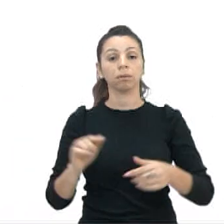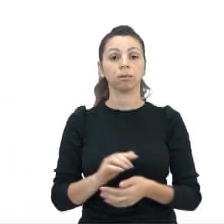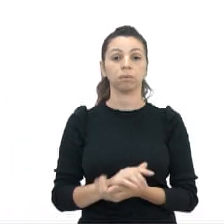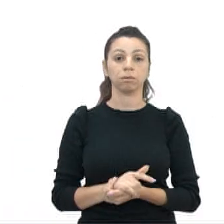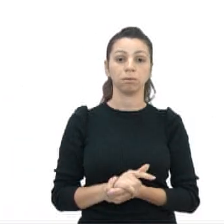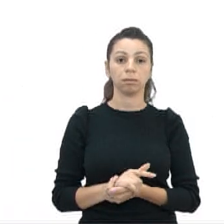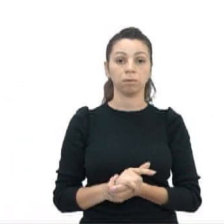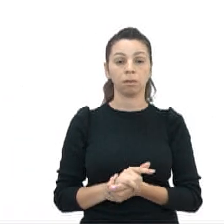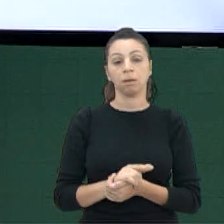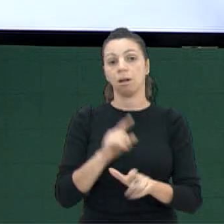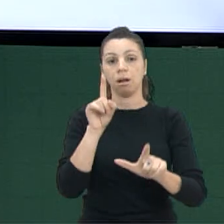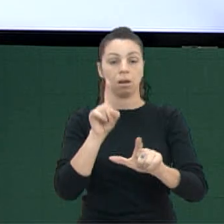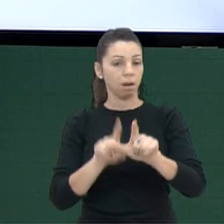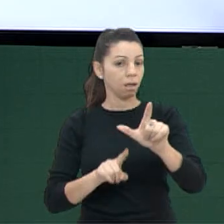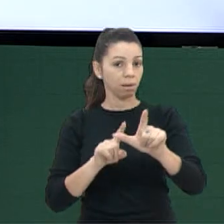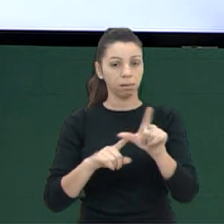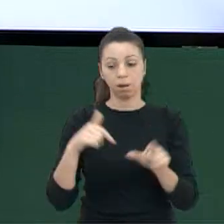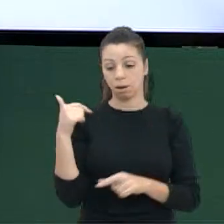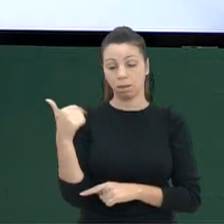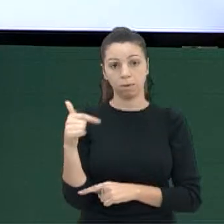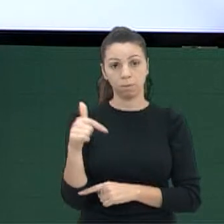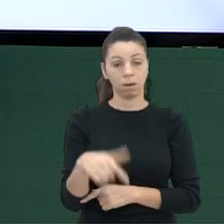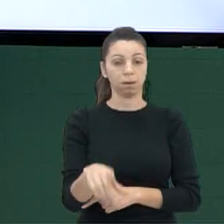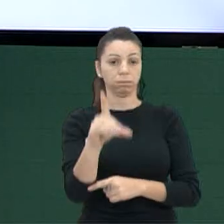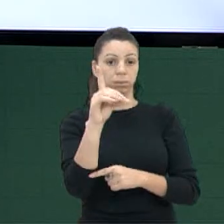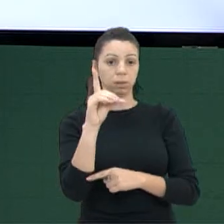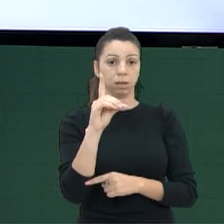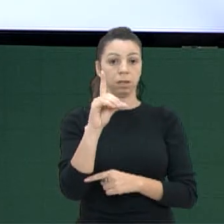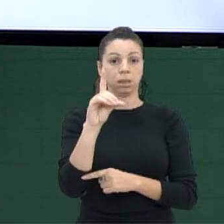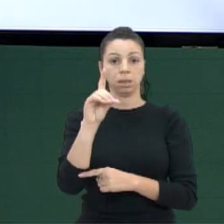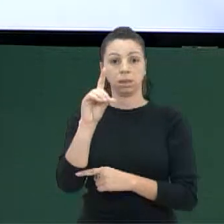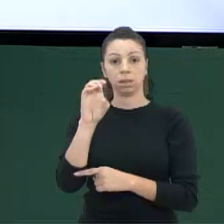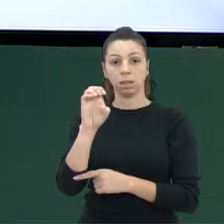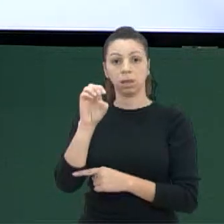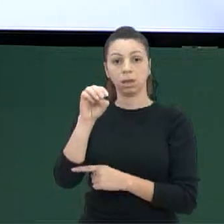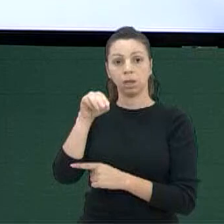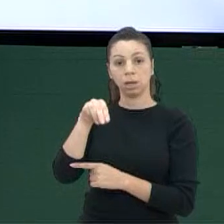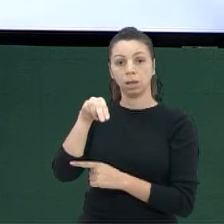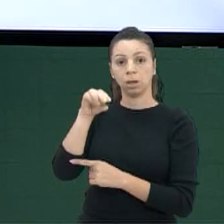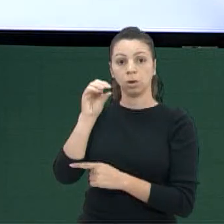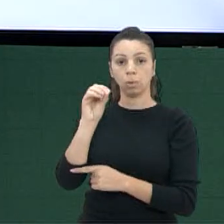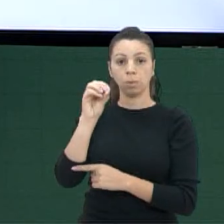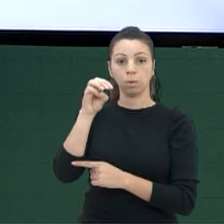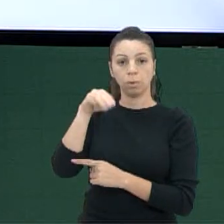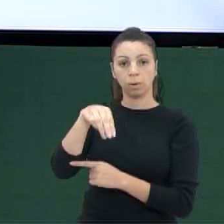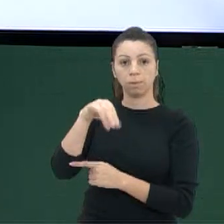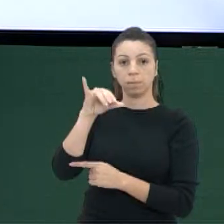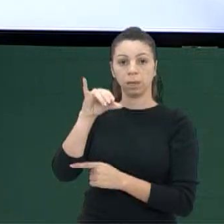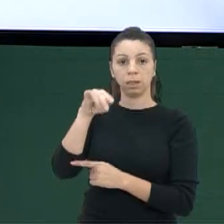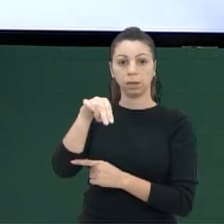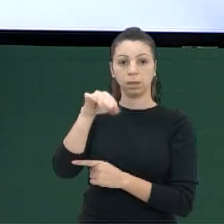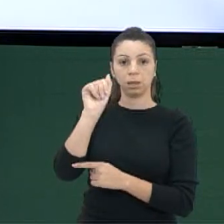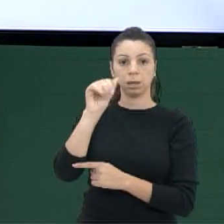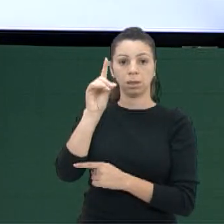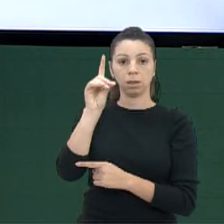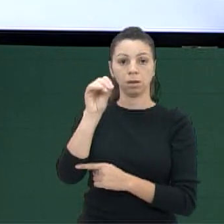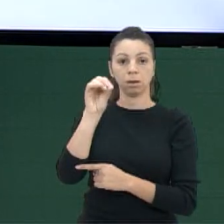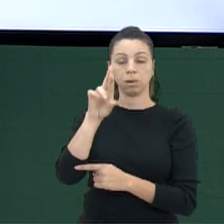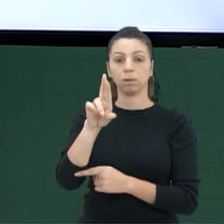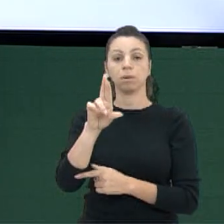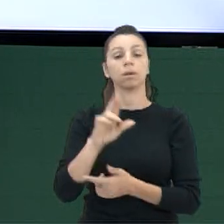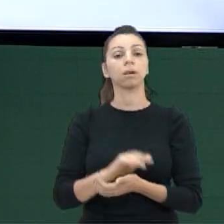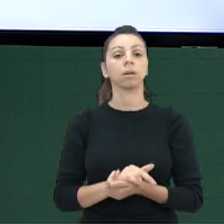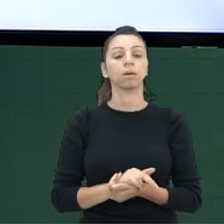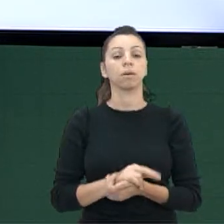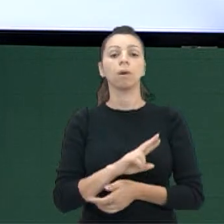tem uma letra no seu denominador, ela é chamada de expressão algébrica inteira.